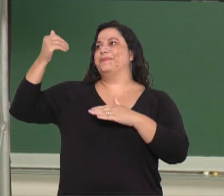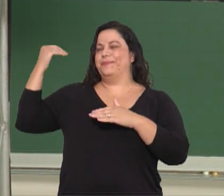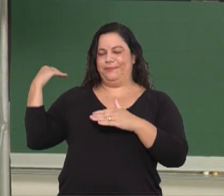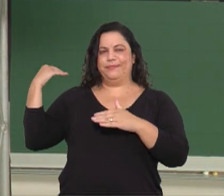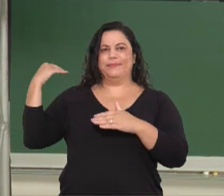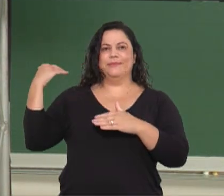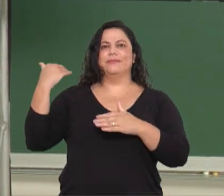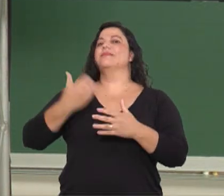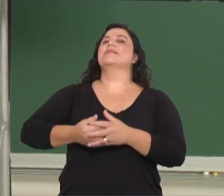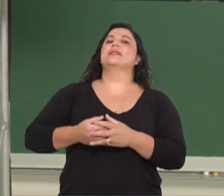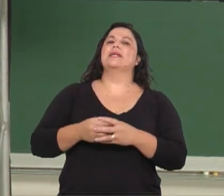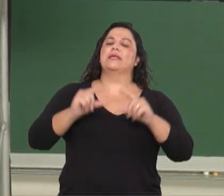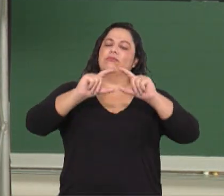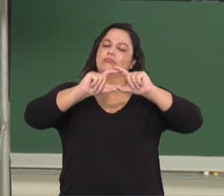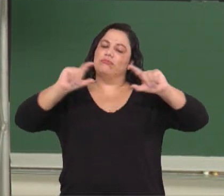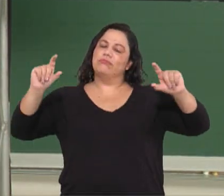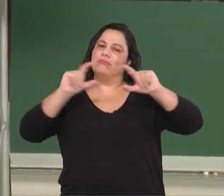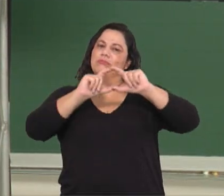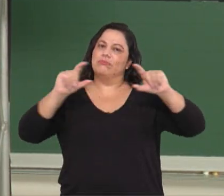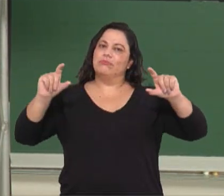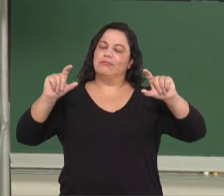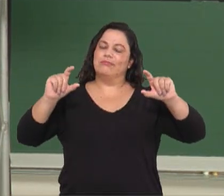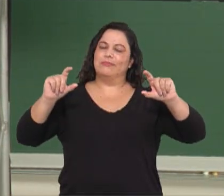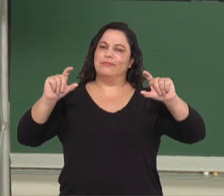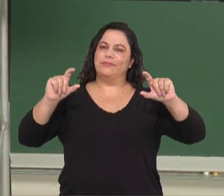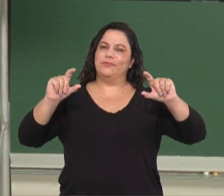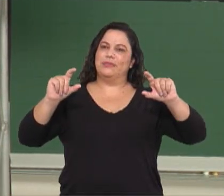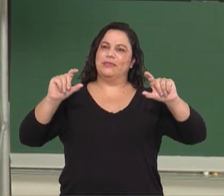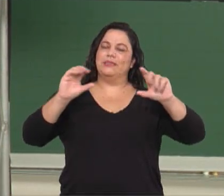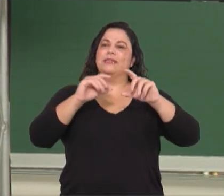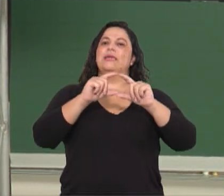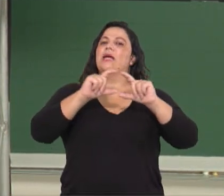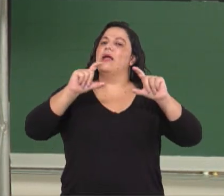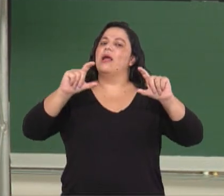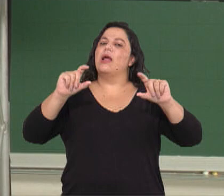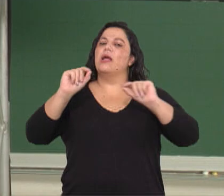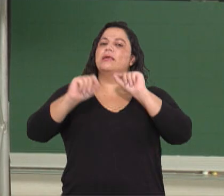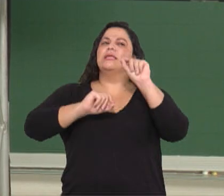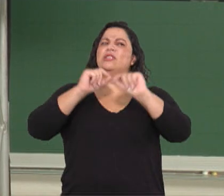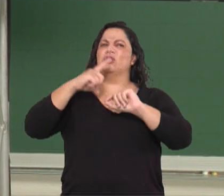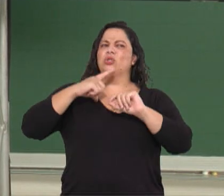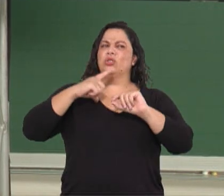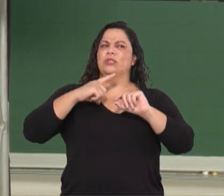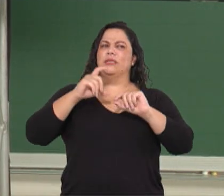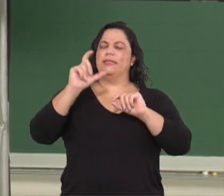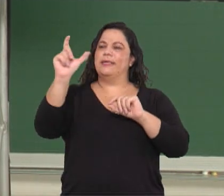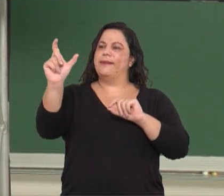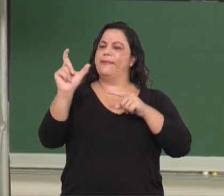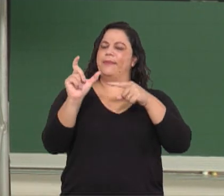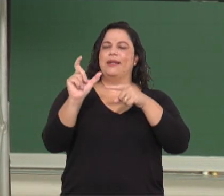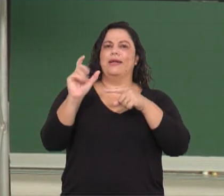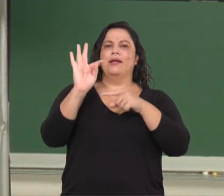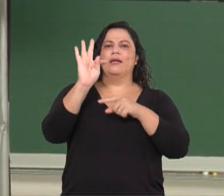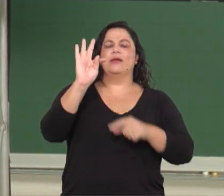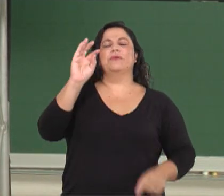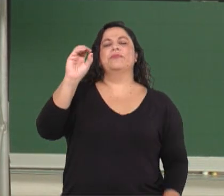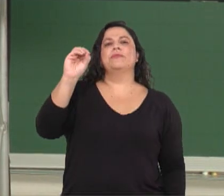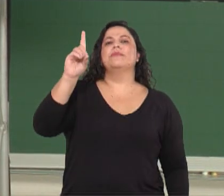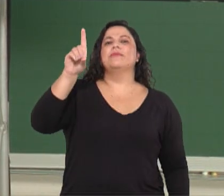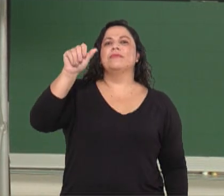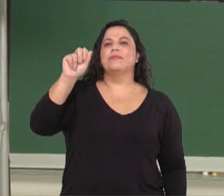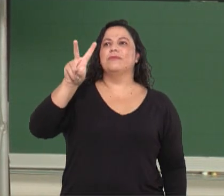aulas orações coordenadas? Vocês tinham aqui o todavia, que era aquela oração